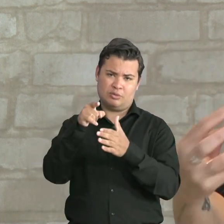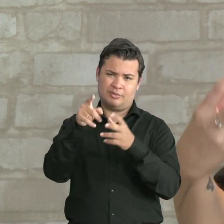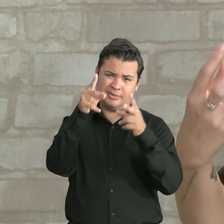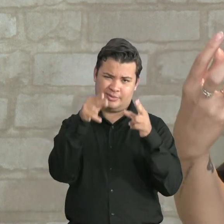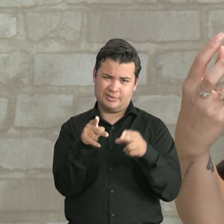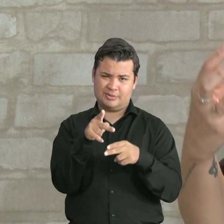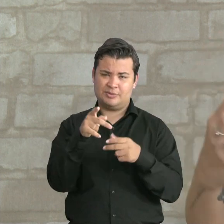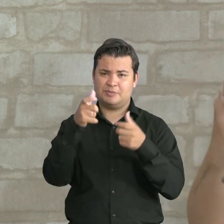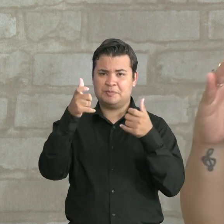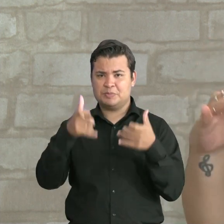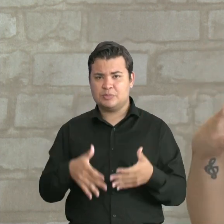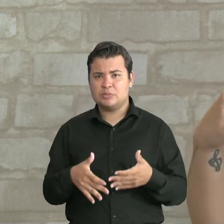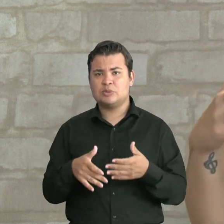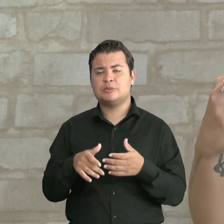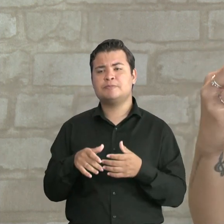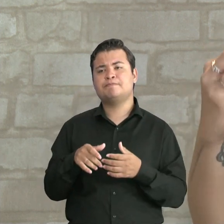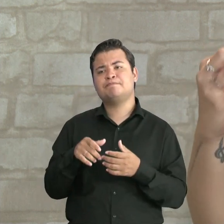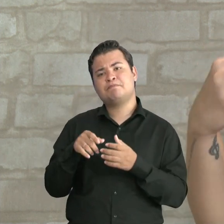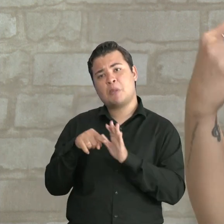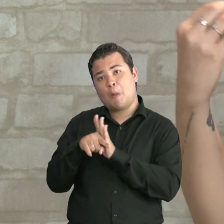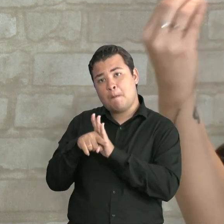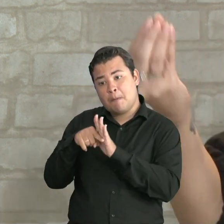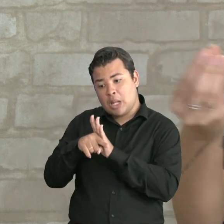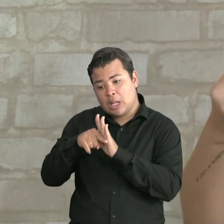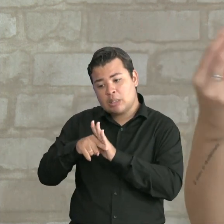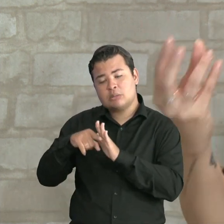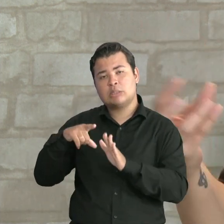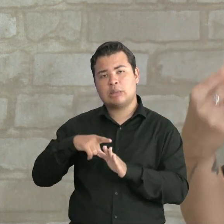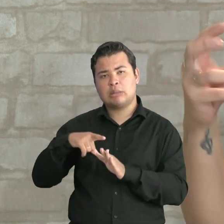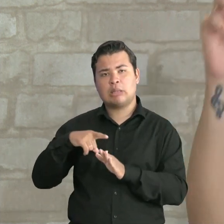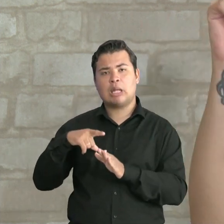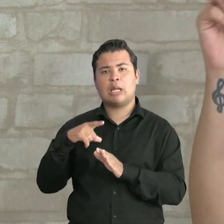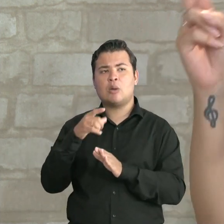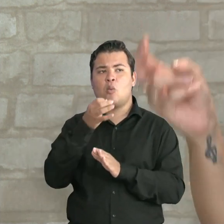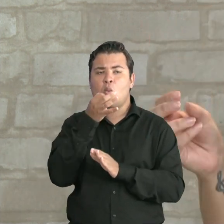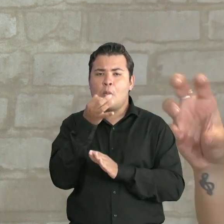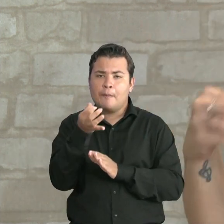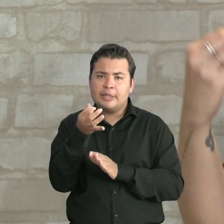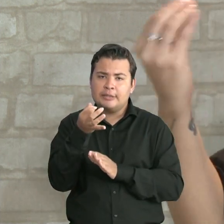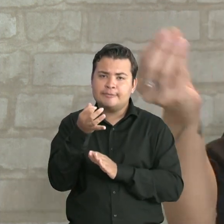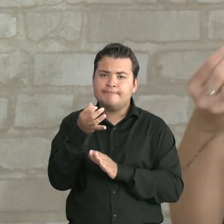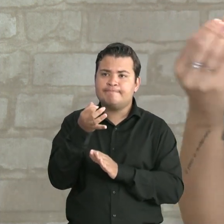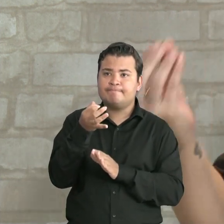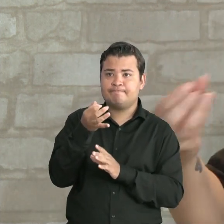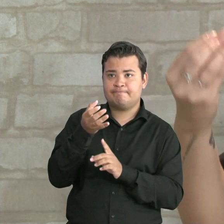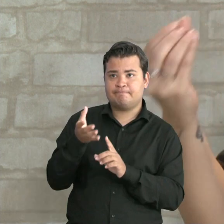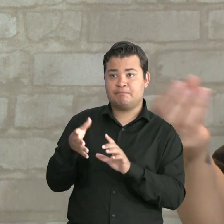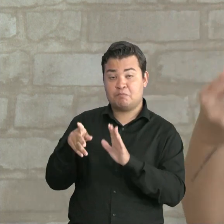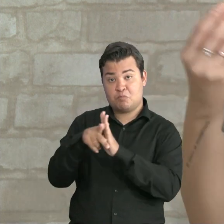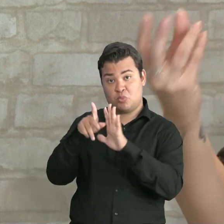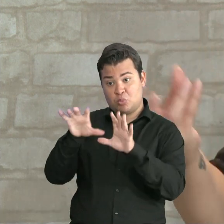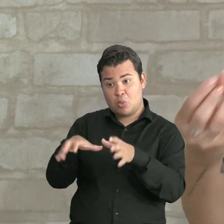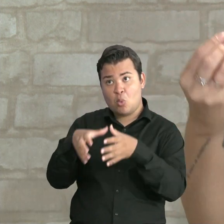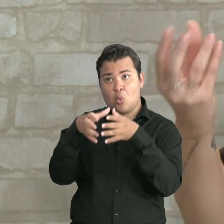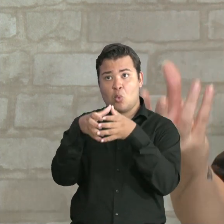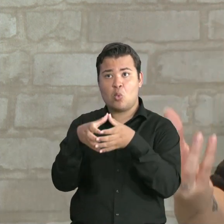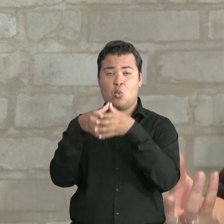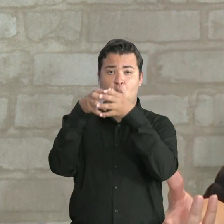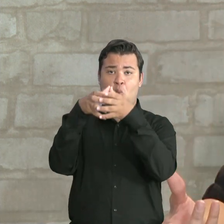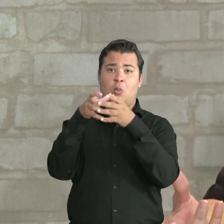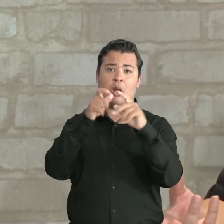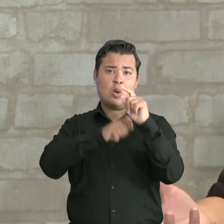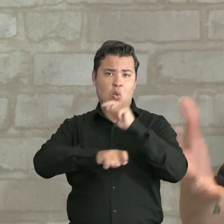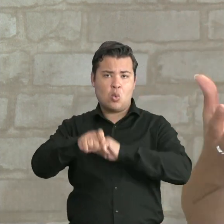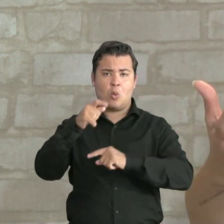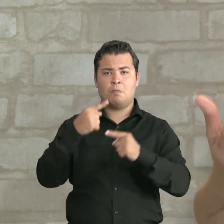né? Geralmente uma pesquisa feita a partir de um centro, de uma, entre muitas aspas, elite econômica, política e